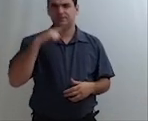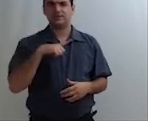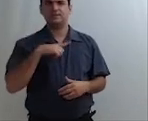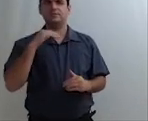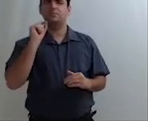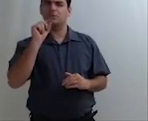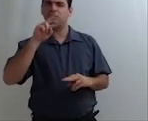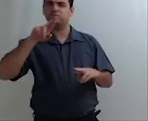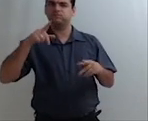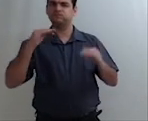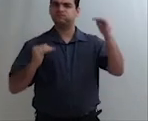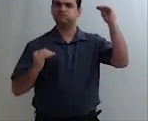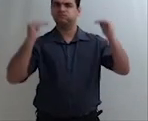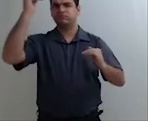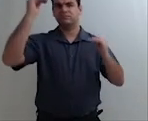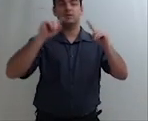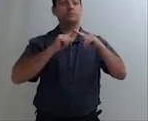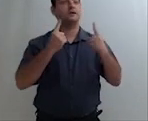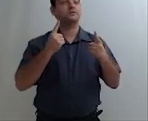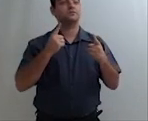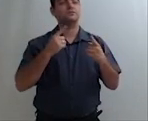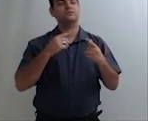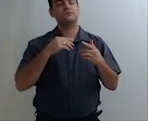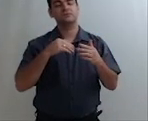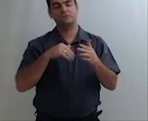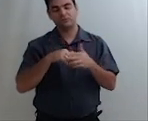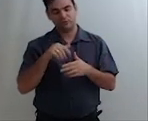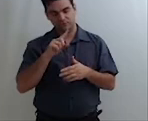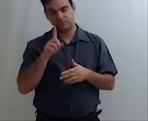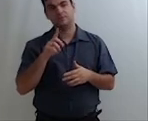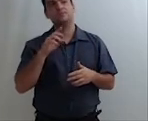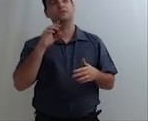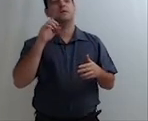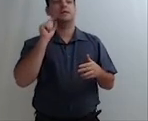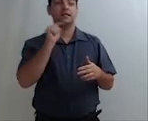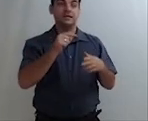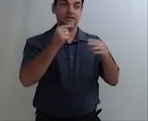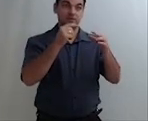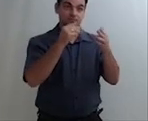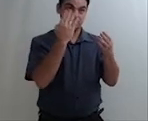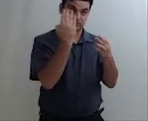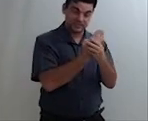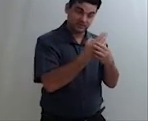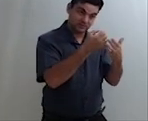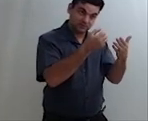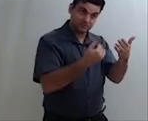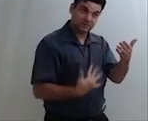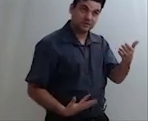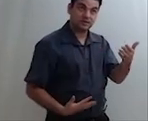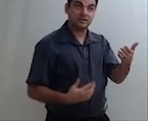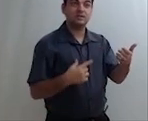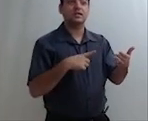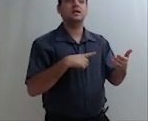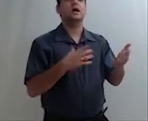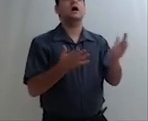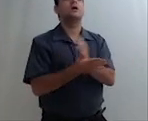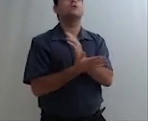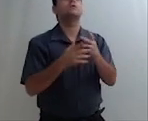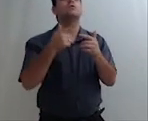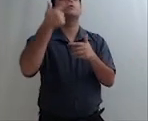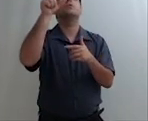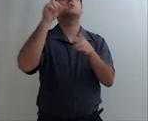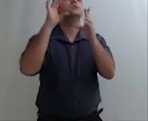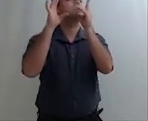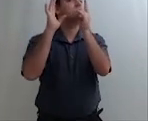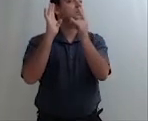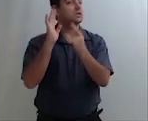no voto eh Aliás o voto menciona que haveria no conjunto probatório menções a outros detalhes da